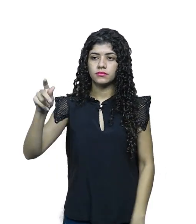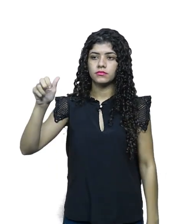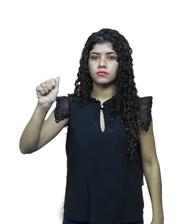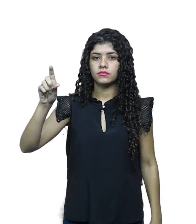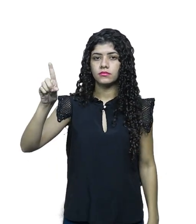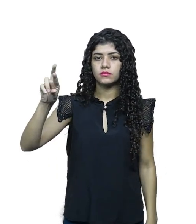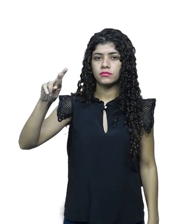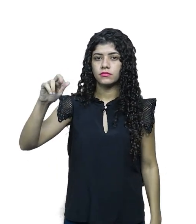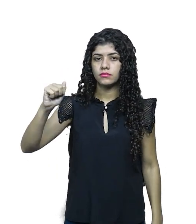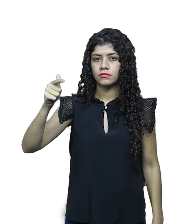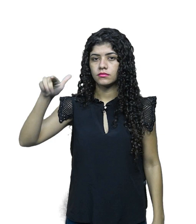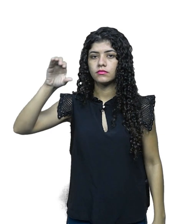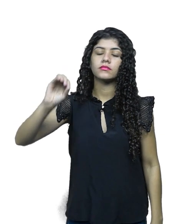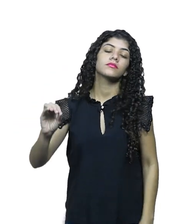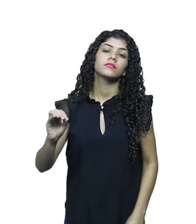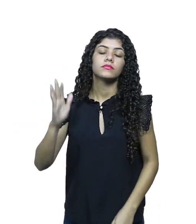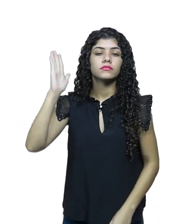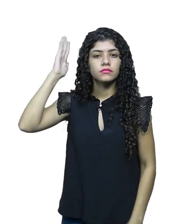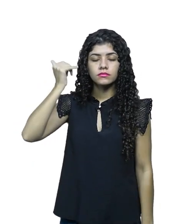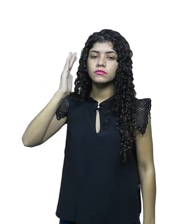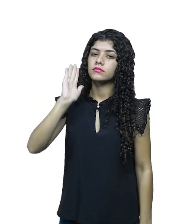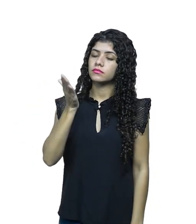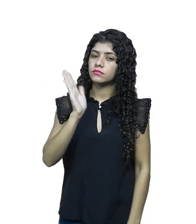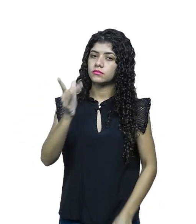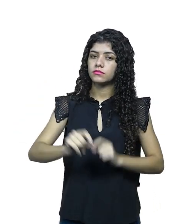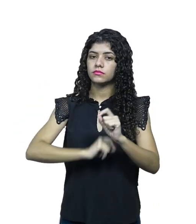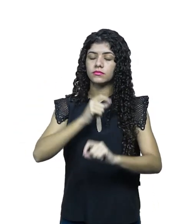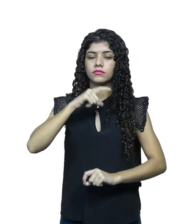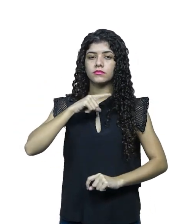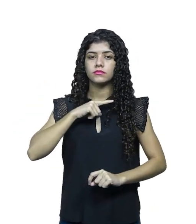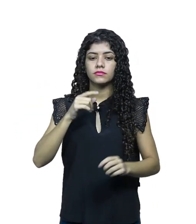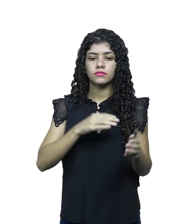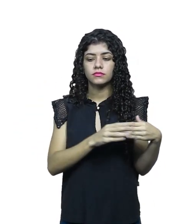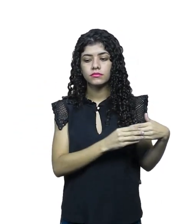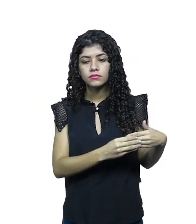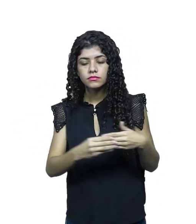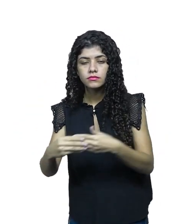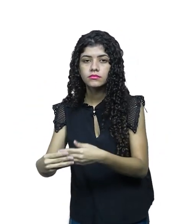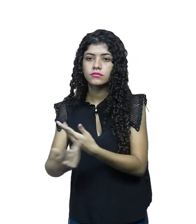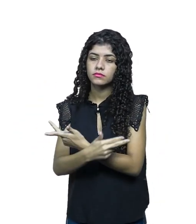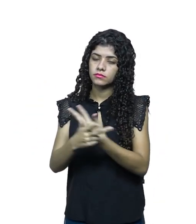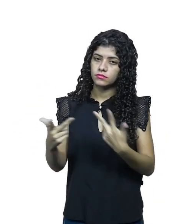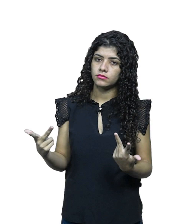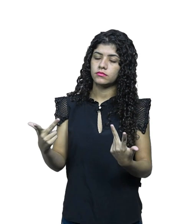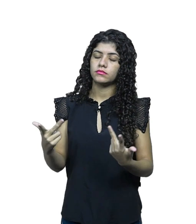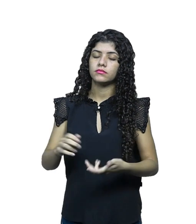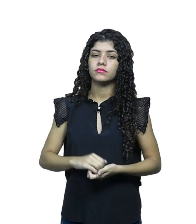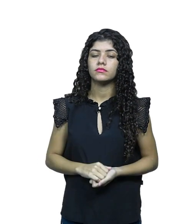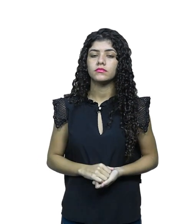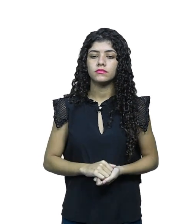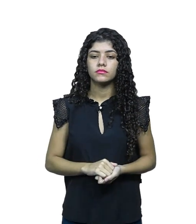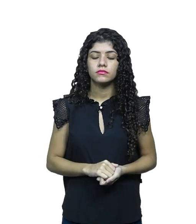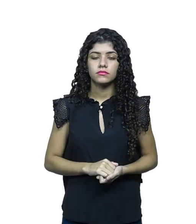é mostrar que ele tinha um parâmetro, ele tinha um princípio ali forte para querer ser papa, até porque ele já